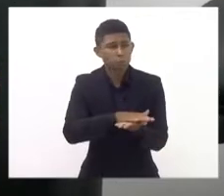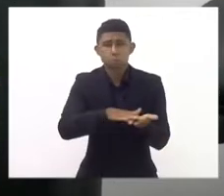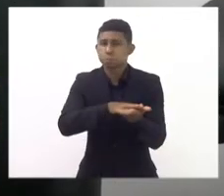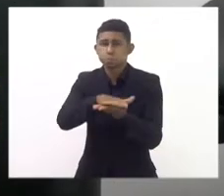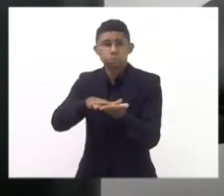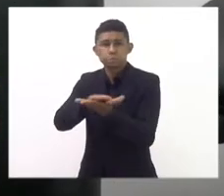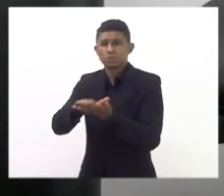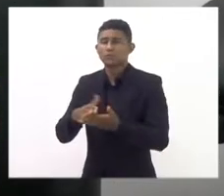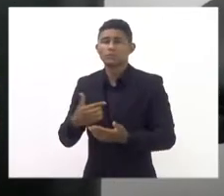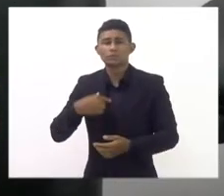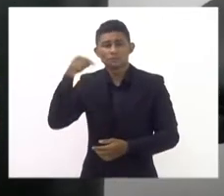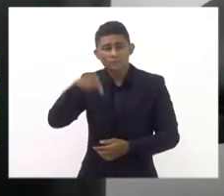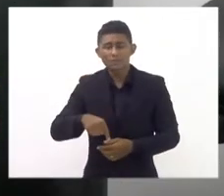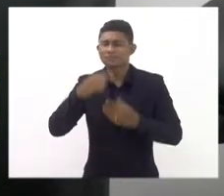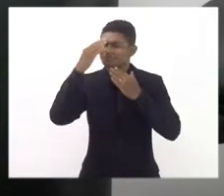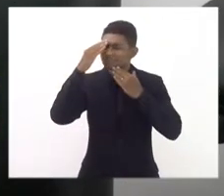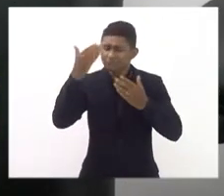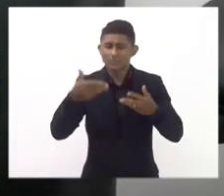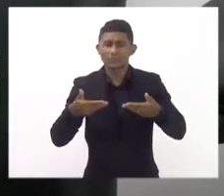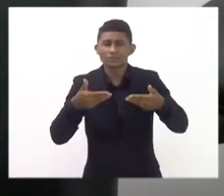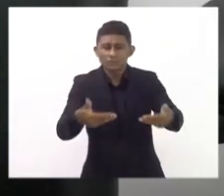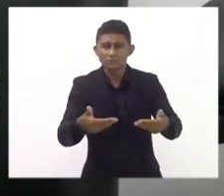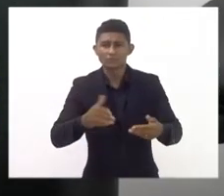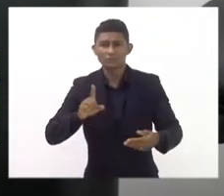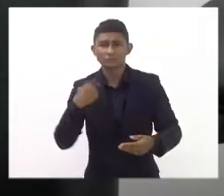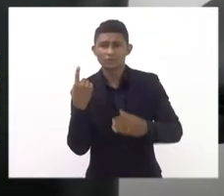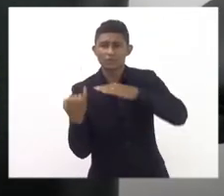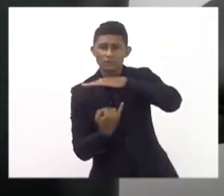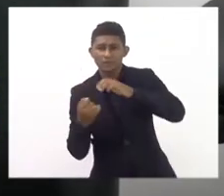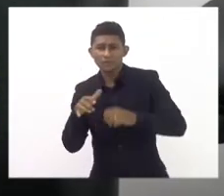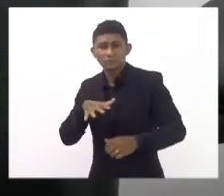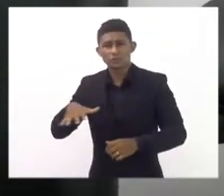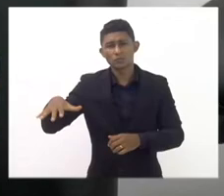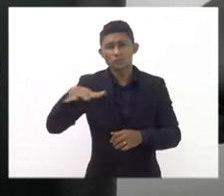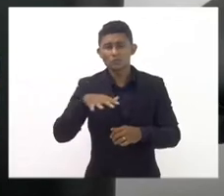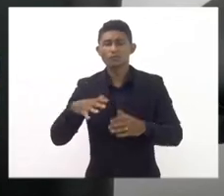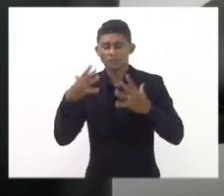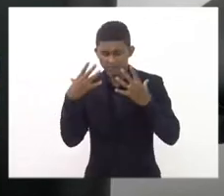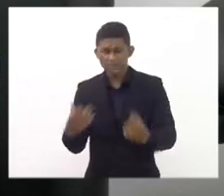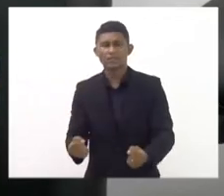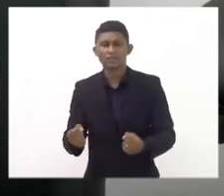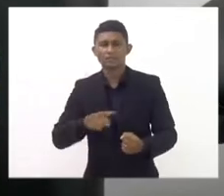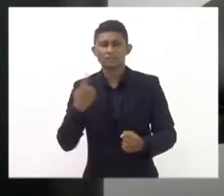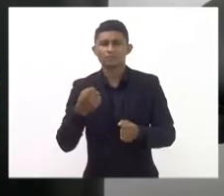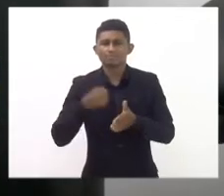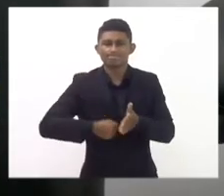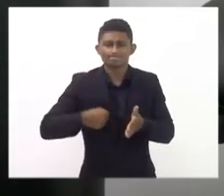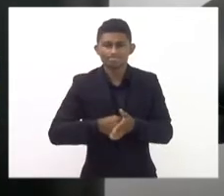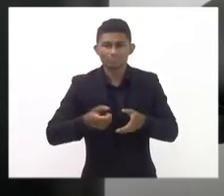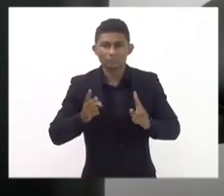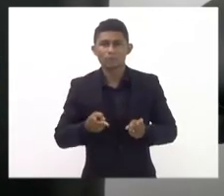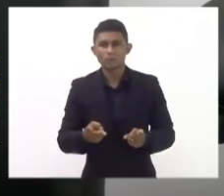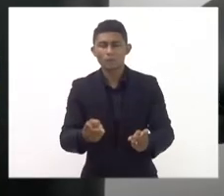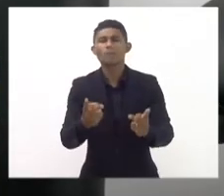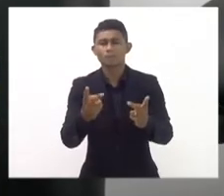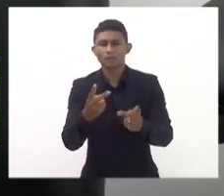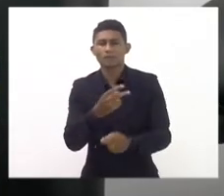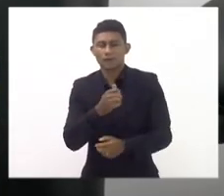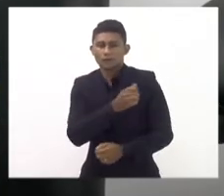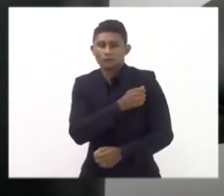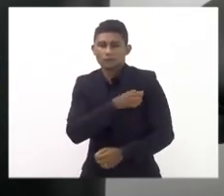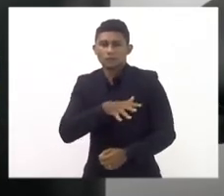de agradecer mais uma vez aqui o espaço, pode contar com as nossas entidades para o que for preciso, que nós estaremos aí em defesa da